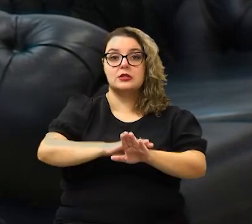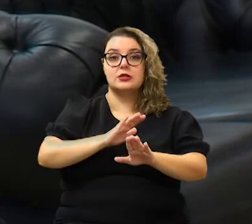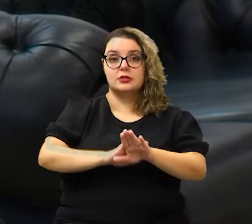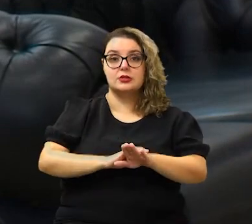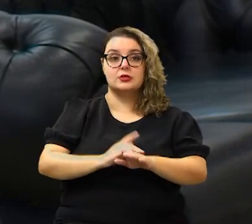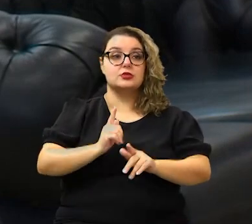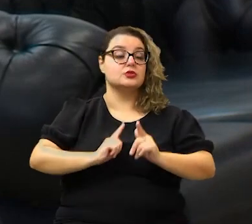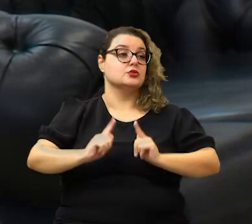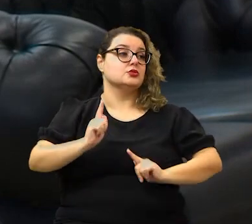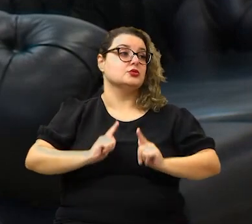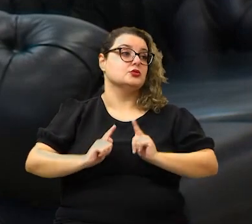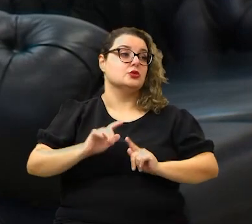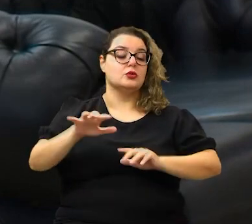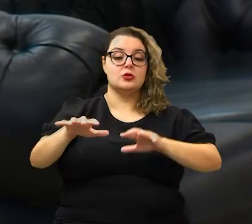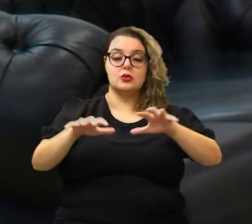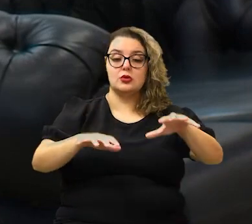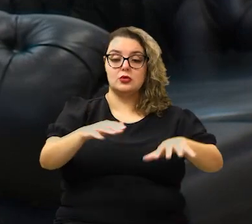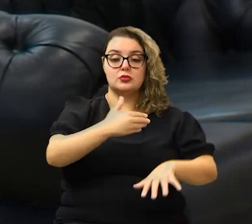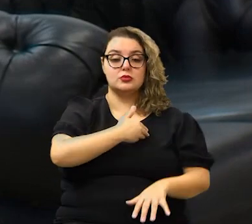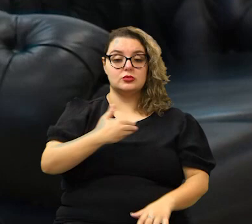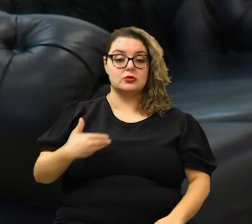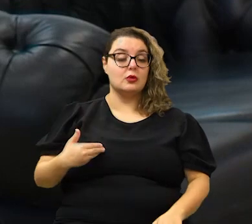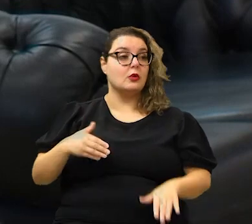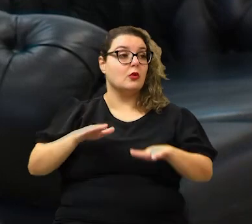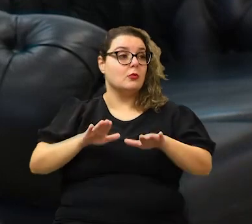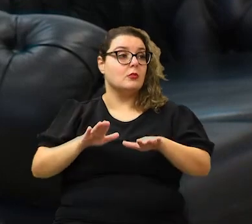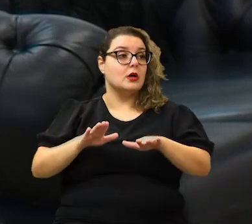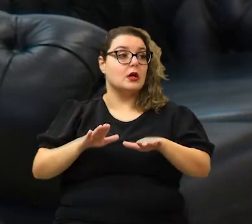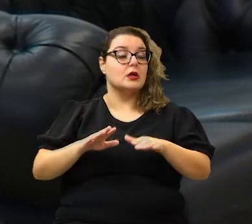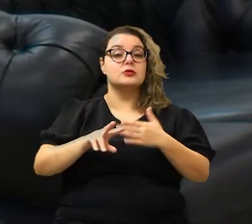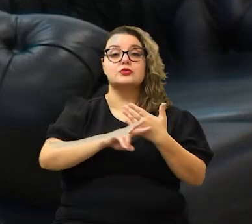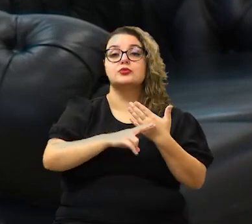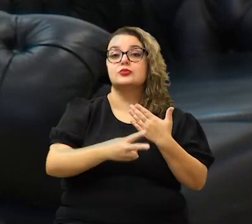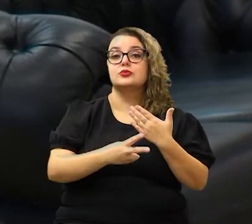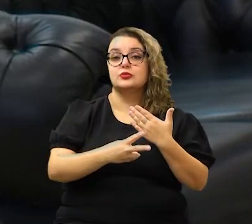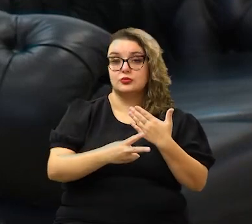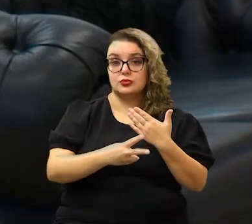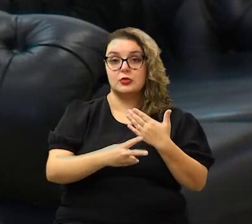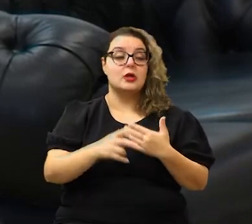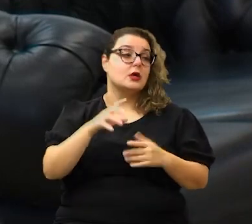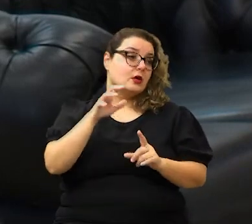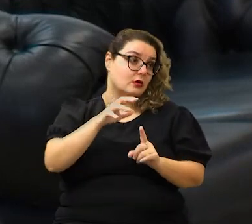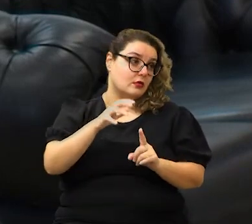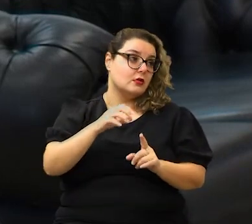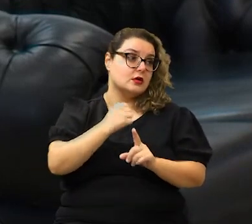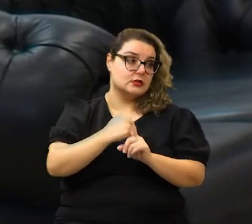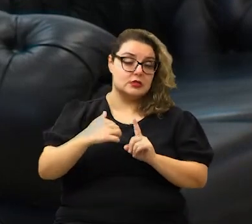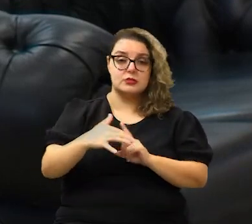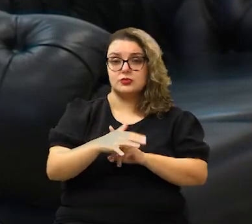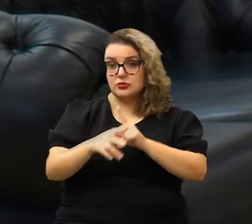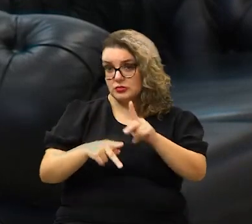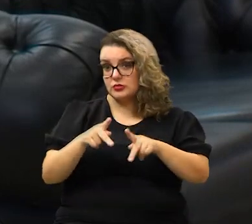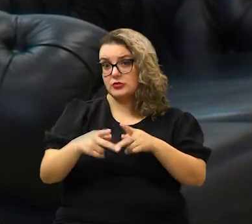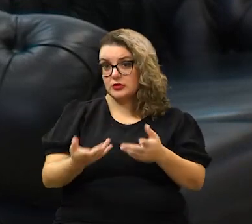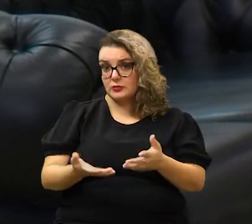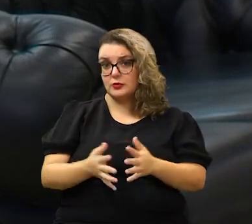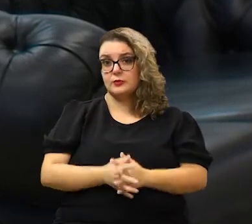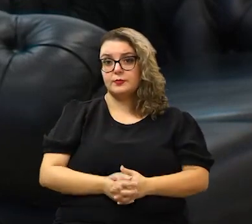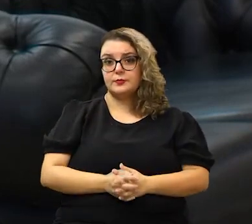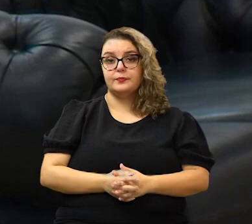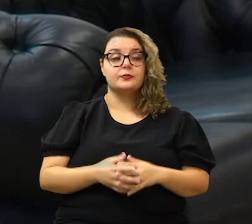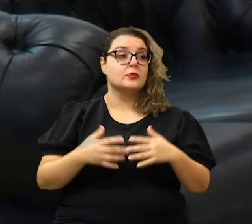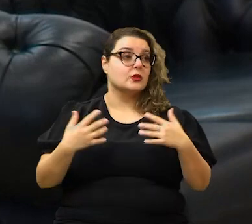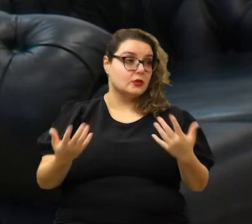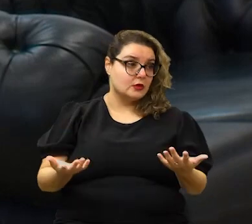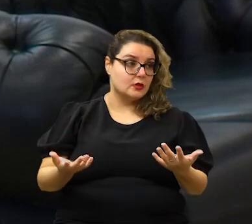são ações voltadas aos gestores, órgãos públicos, mas cujo reflexo e consequência afeta a sociedade e a